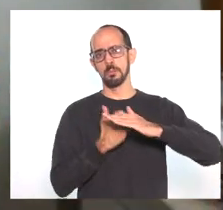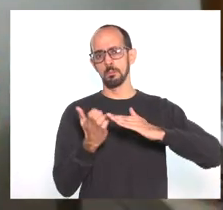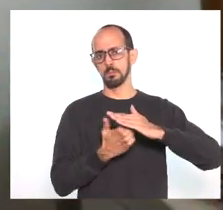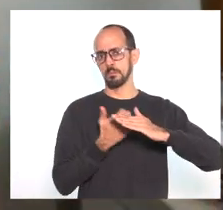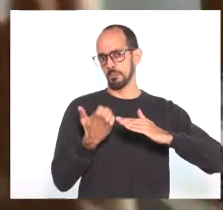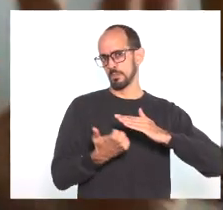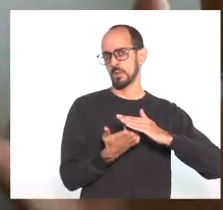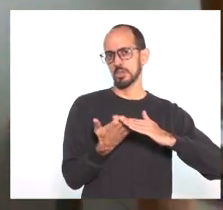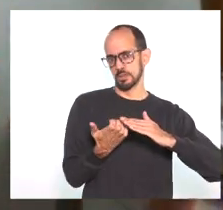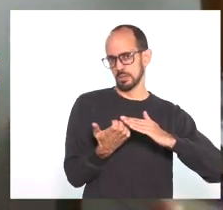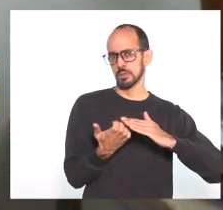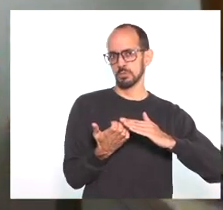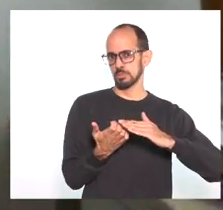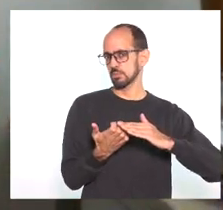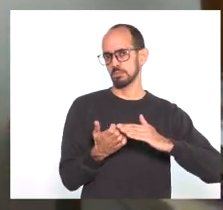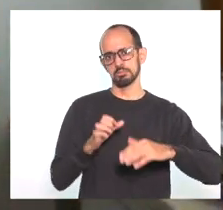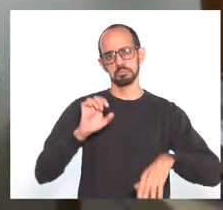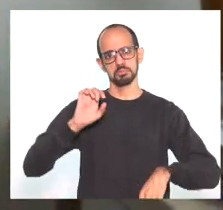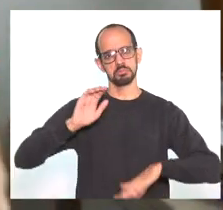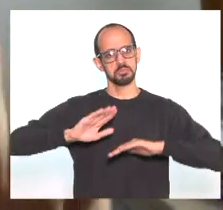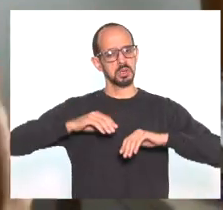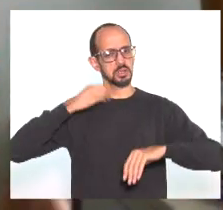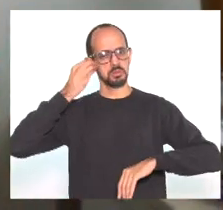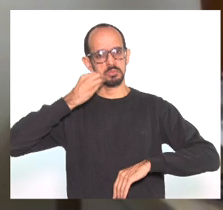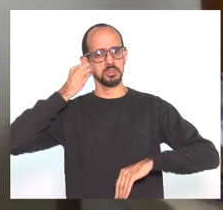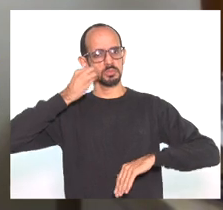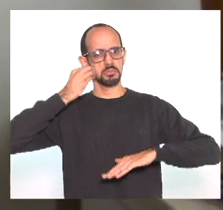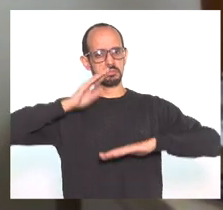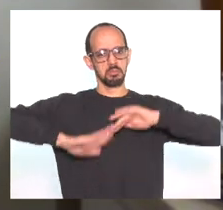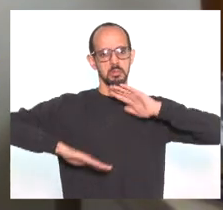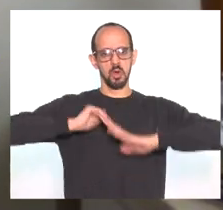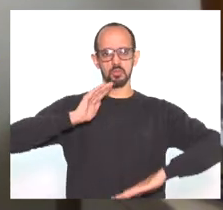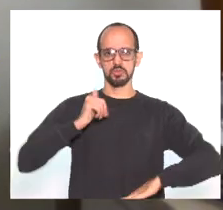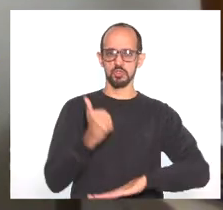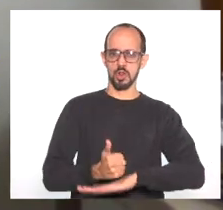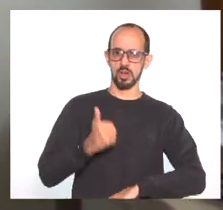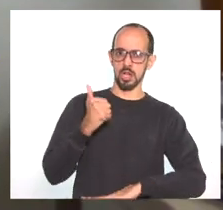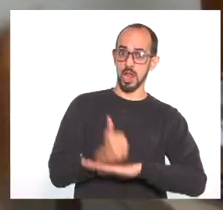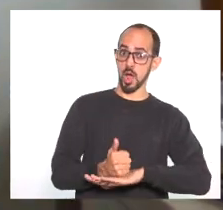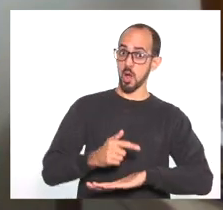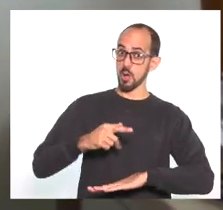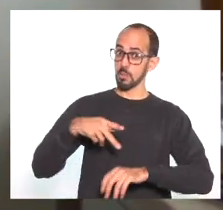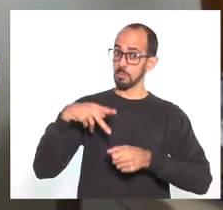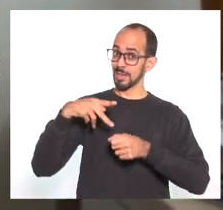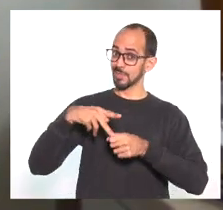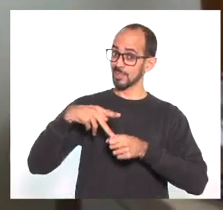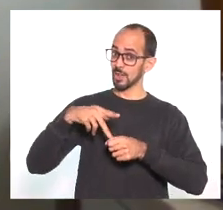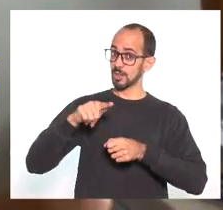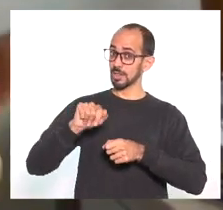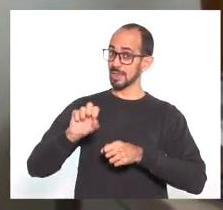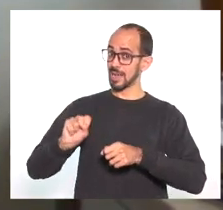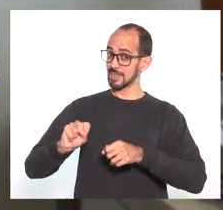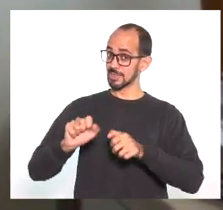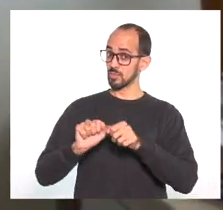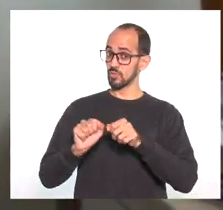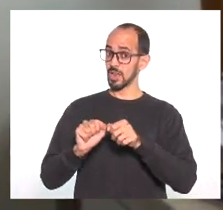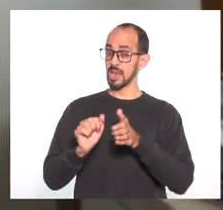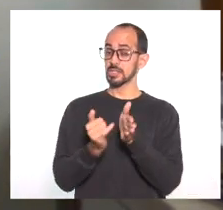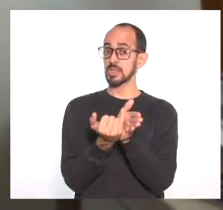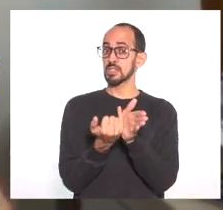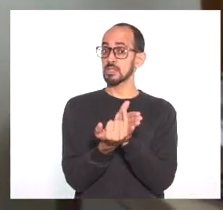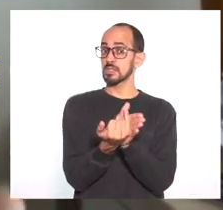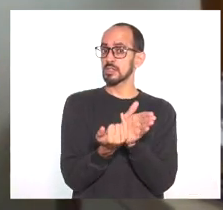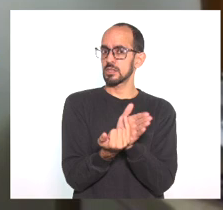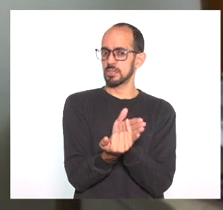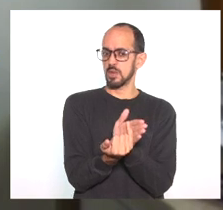qualquer especialista na área de petróleo e gás que se inscreva, né, porque vai ter que receber a senha,